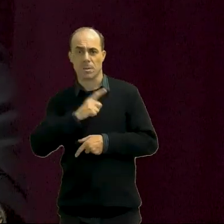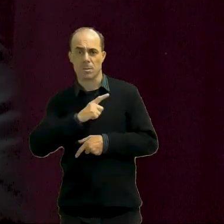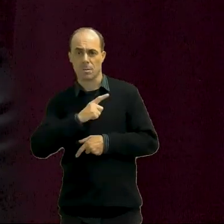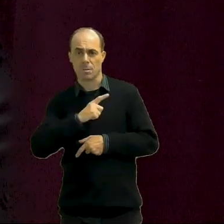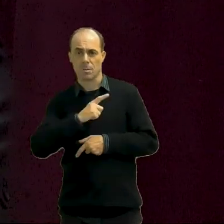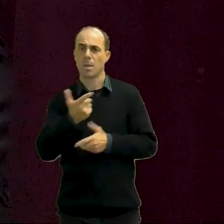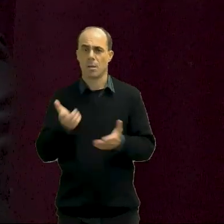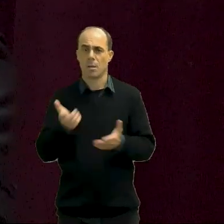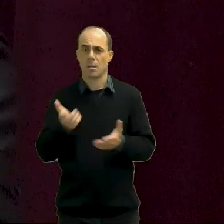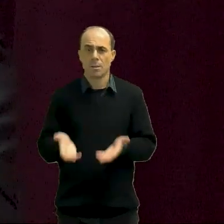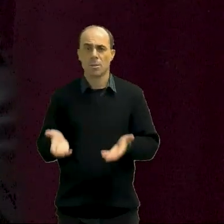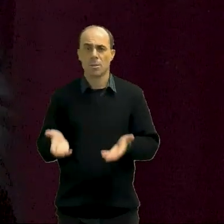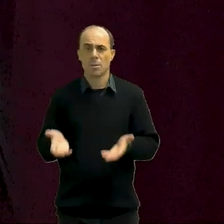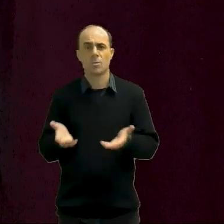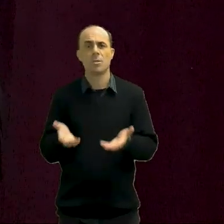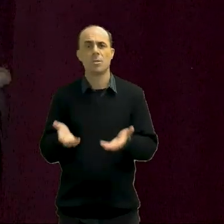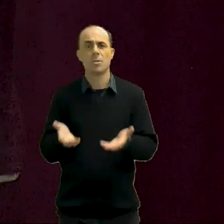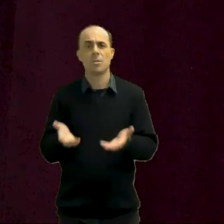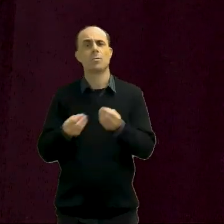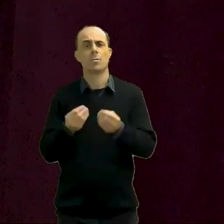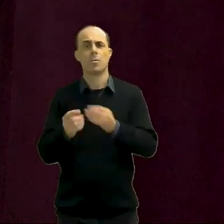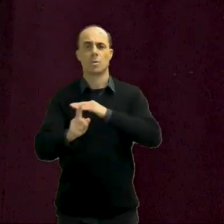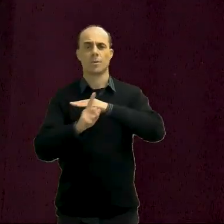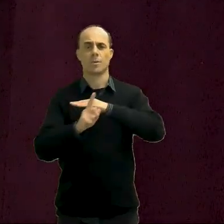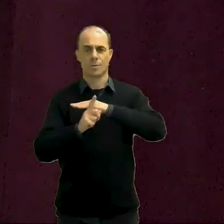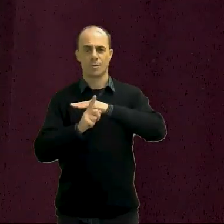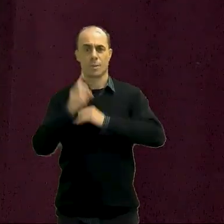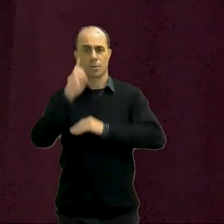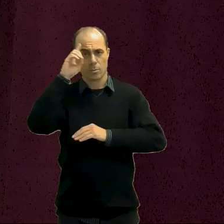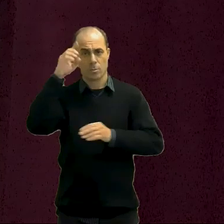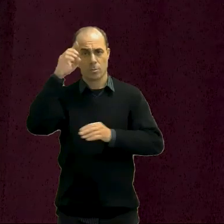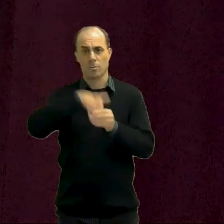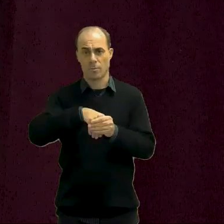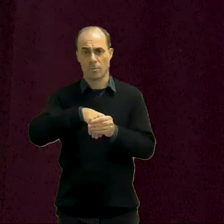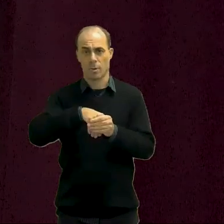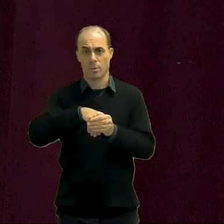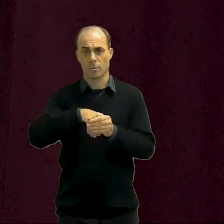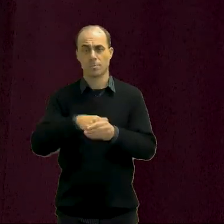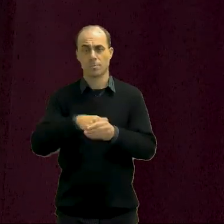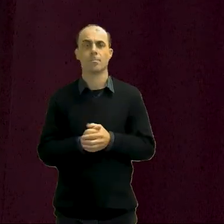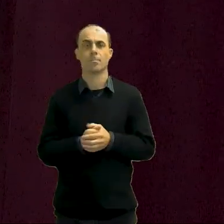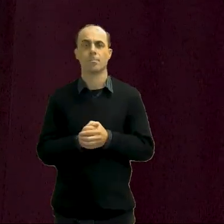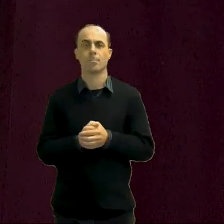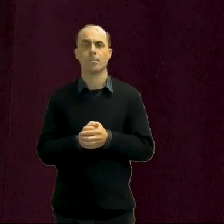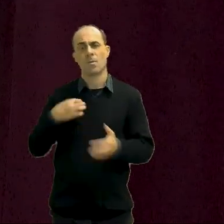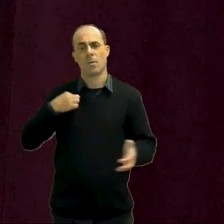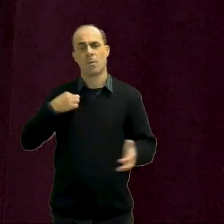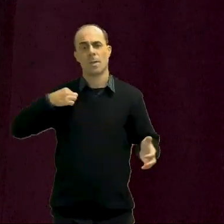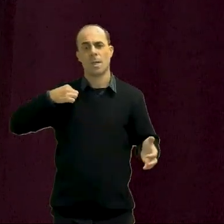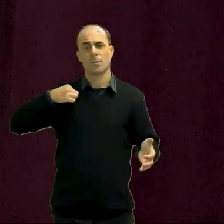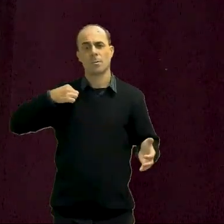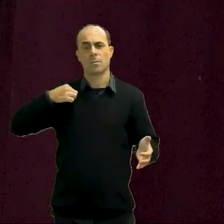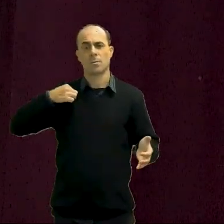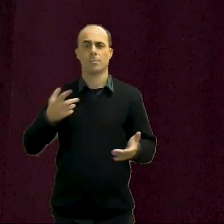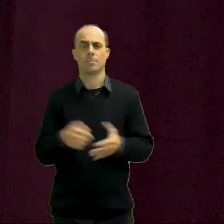trabalho de incentivo para que mesários eh eh Para que sejam voluntários como mesários